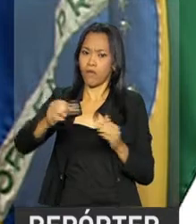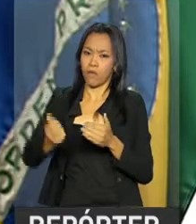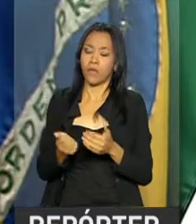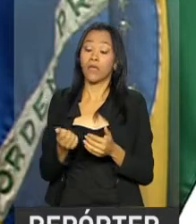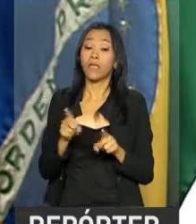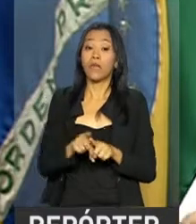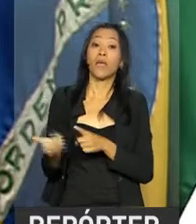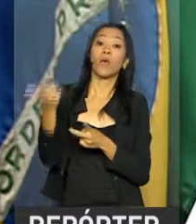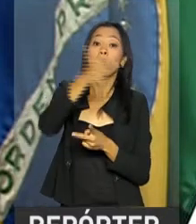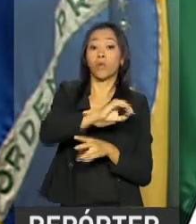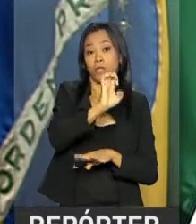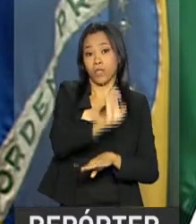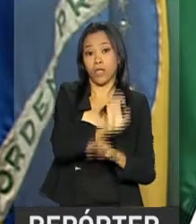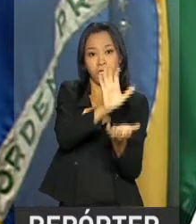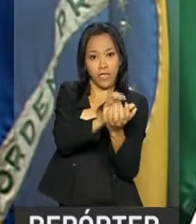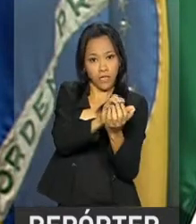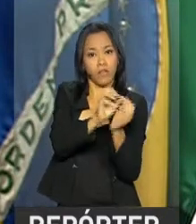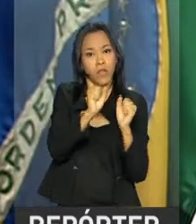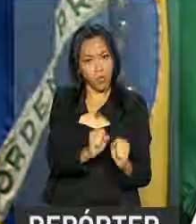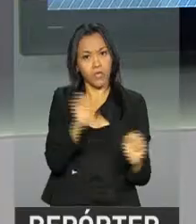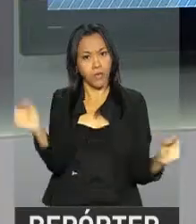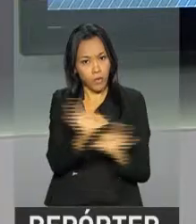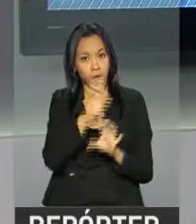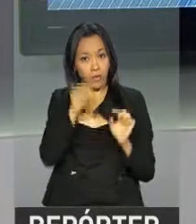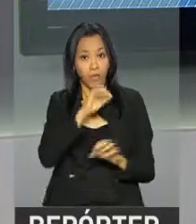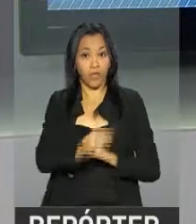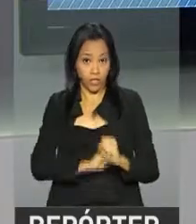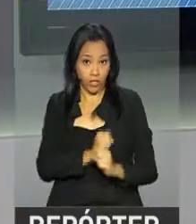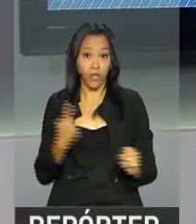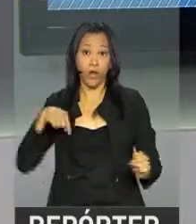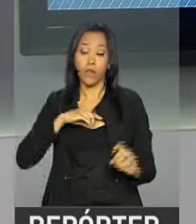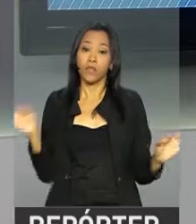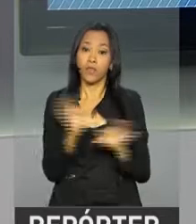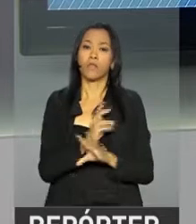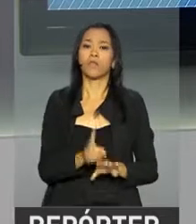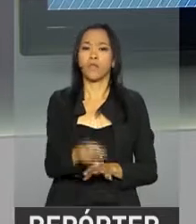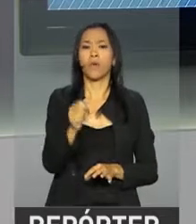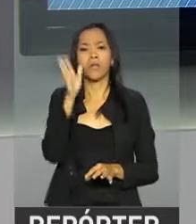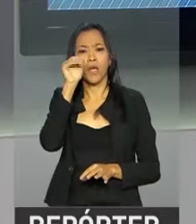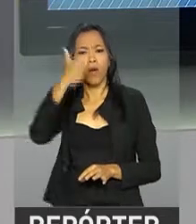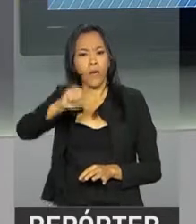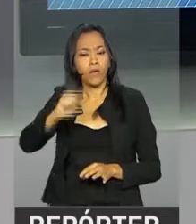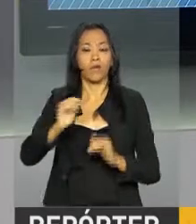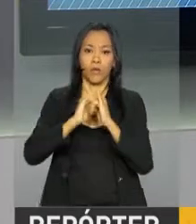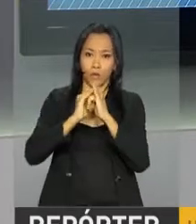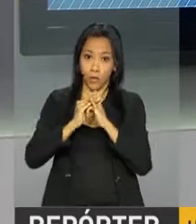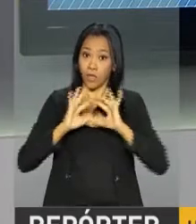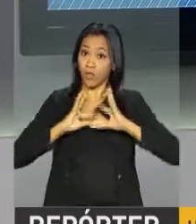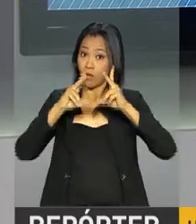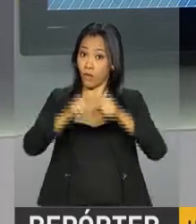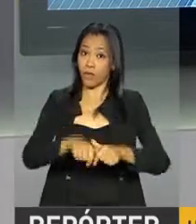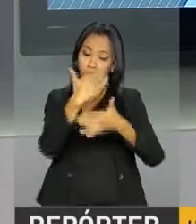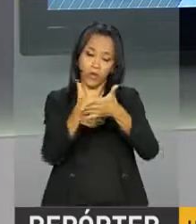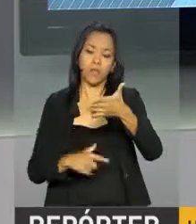2019. E de Recife, que poderá também ser concluída este ano. Nós ficamos por aqui. Você pode rever as reportagens no YouTube e